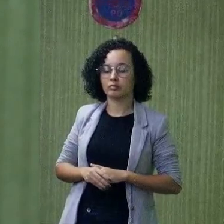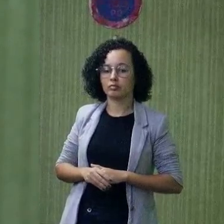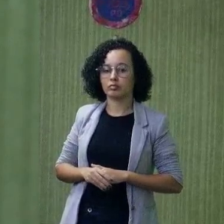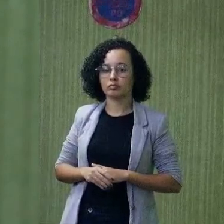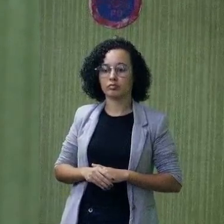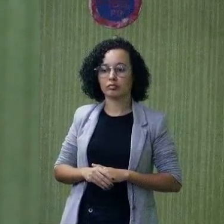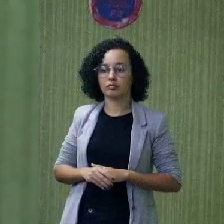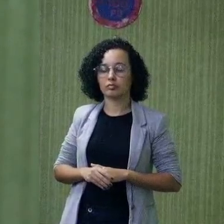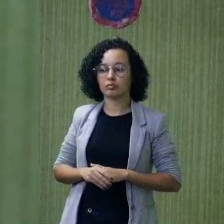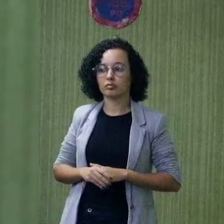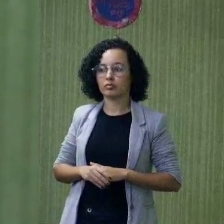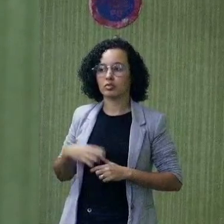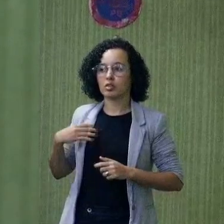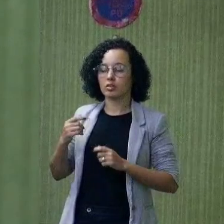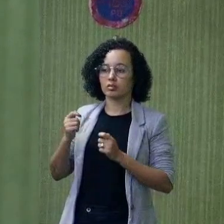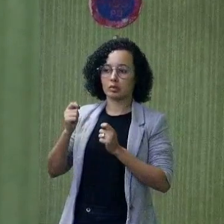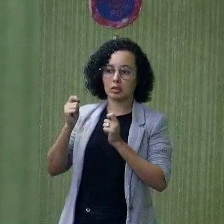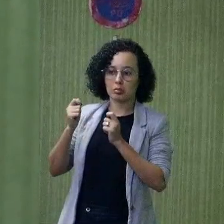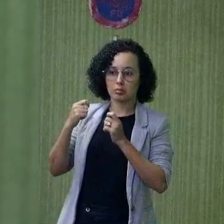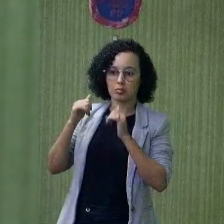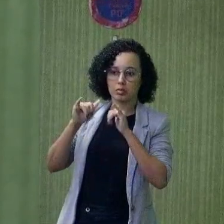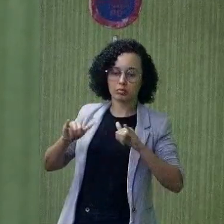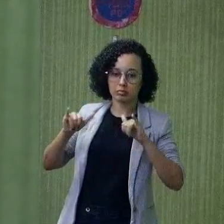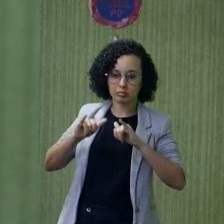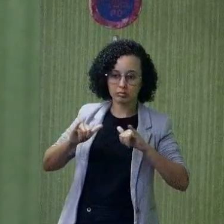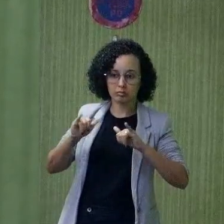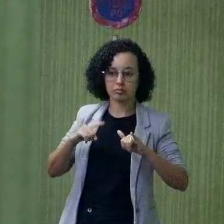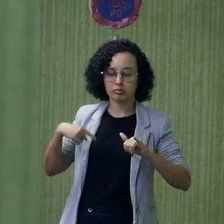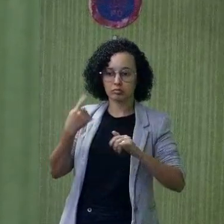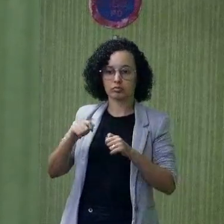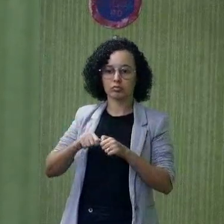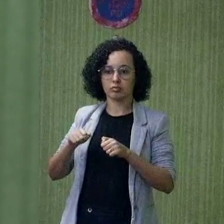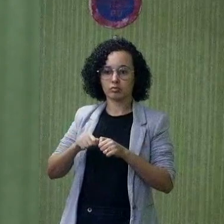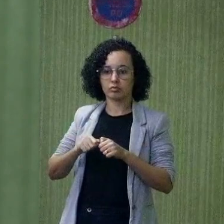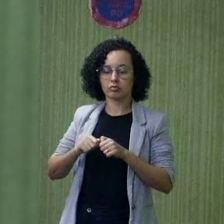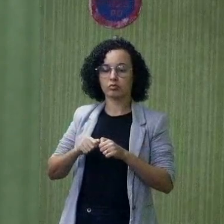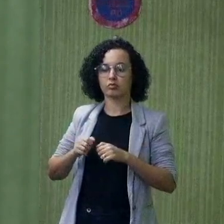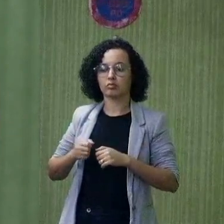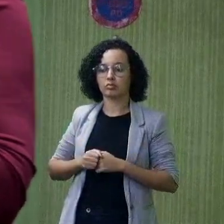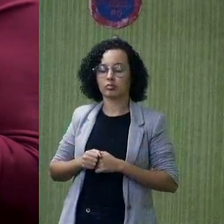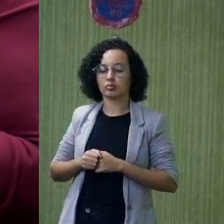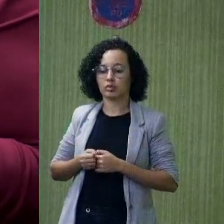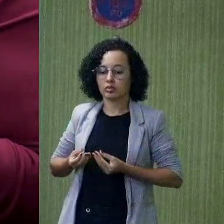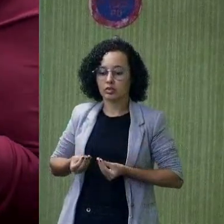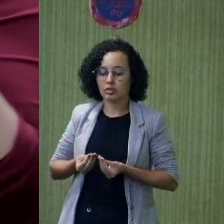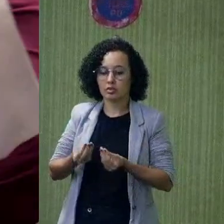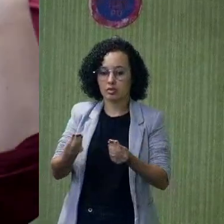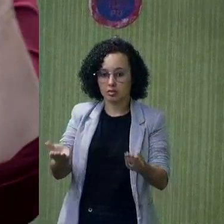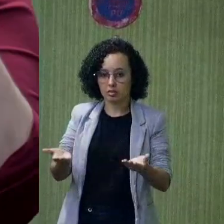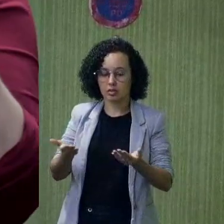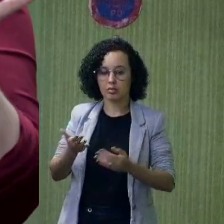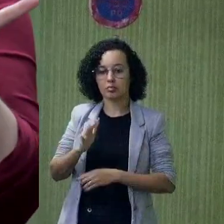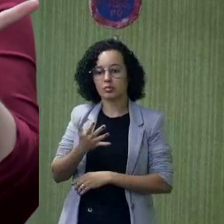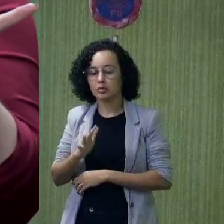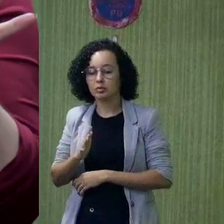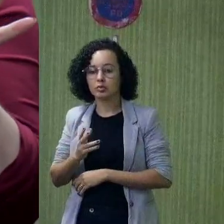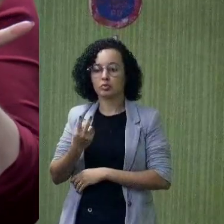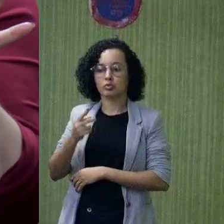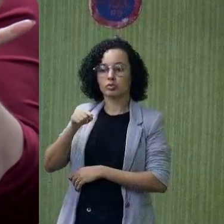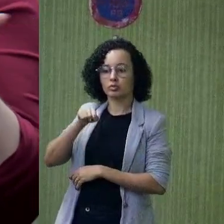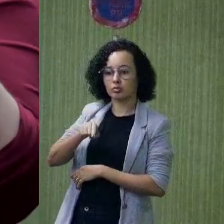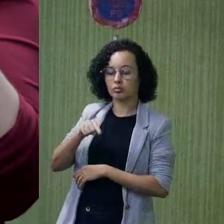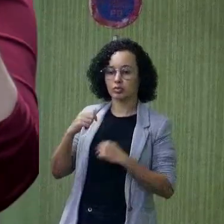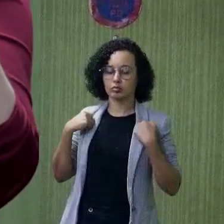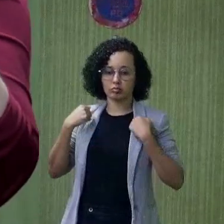né da campanha que nós fizemos então doação nota 10 onde nós entregamos aproximadamente 2.000